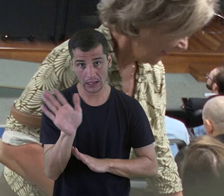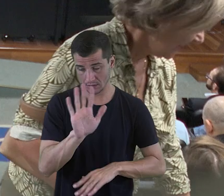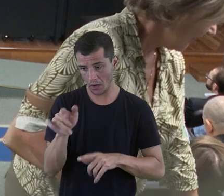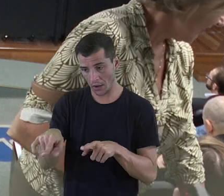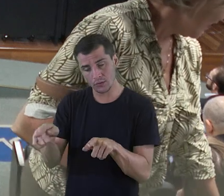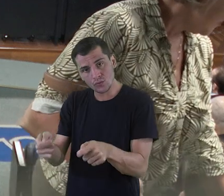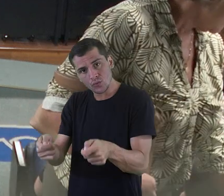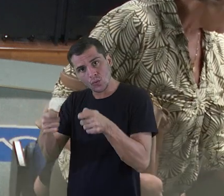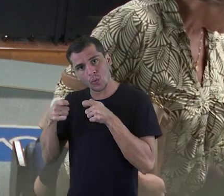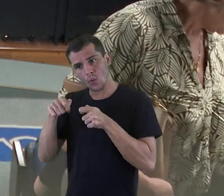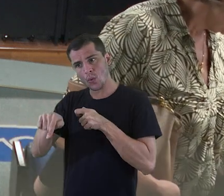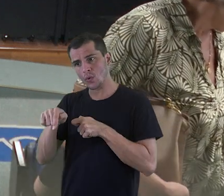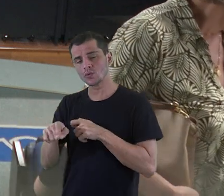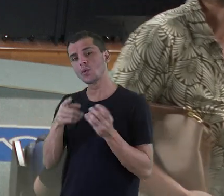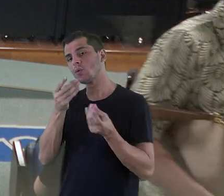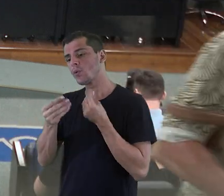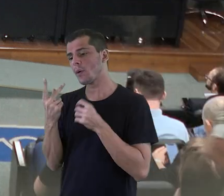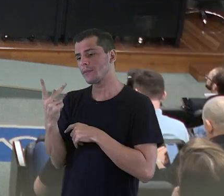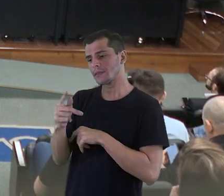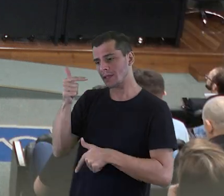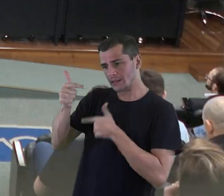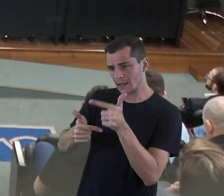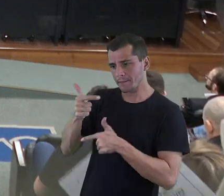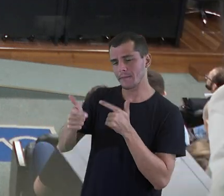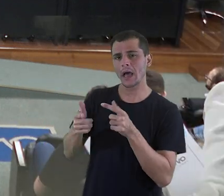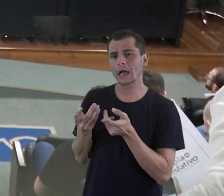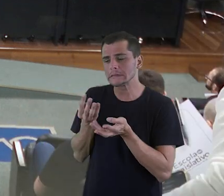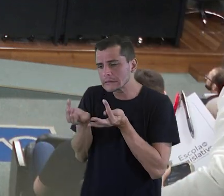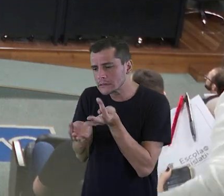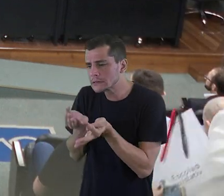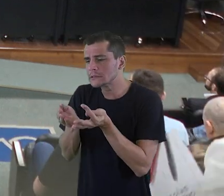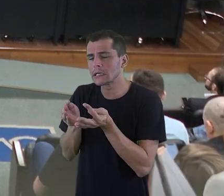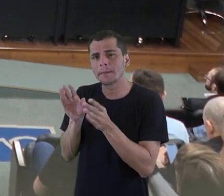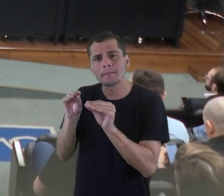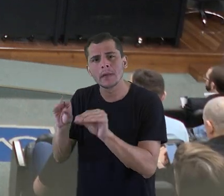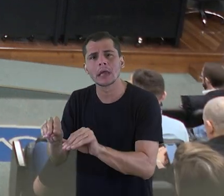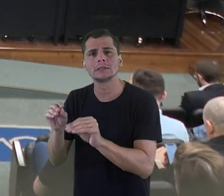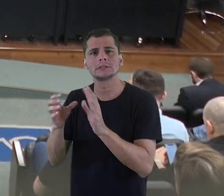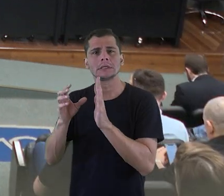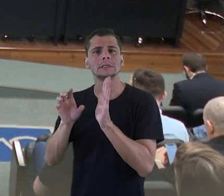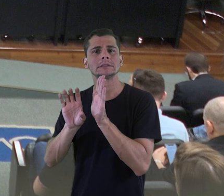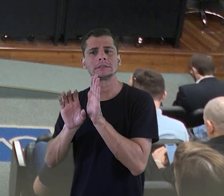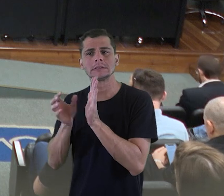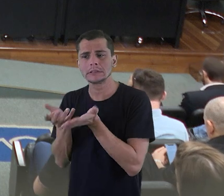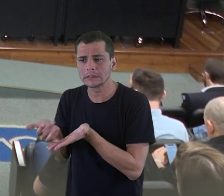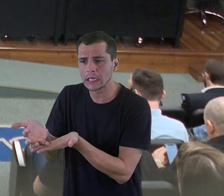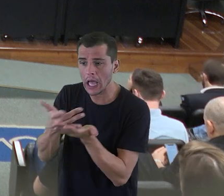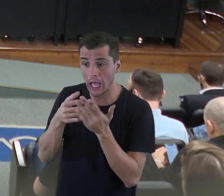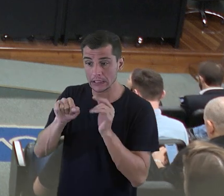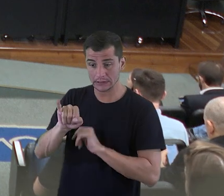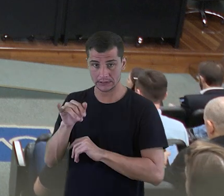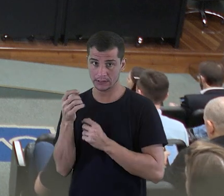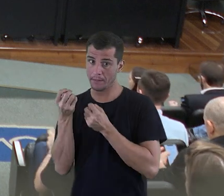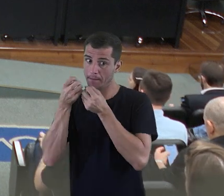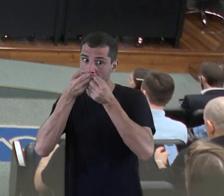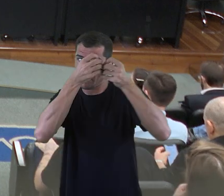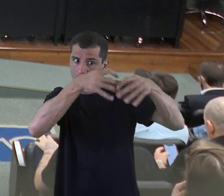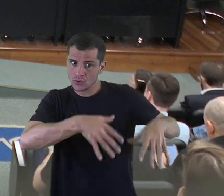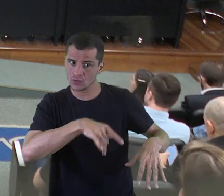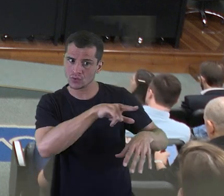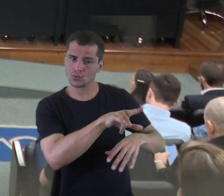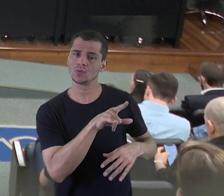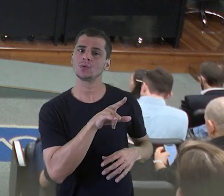dano patrimonial moral individual ou coletivo em violação a legislação é obrigado a repará-lo então a